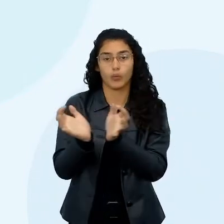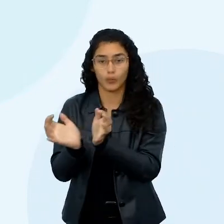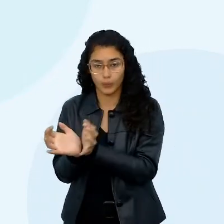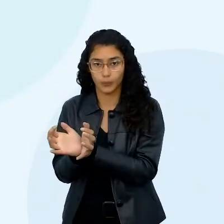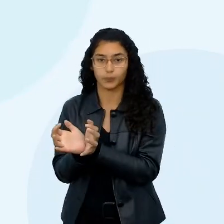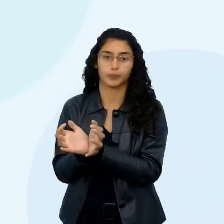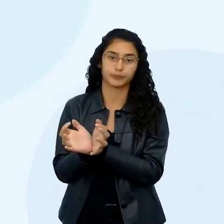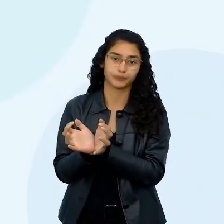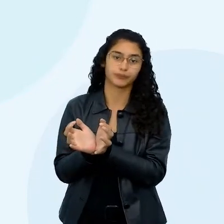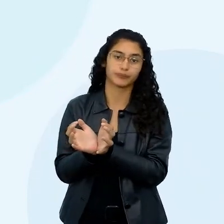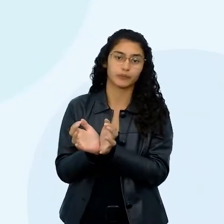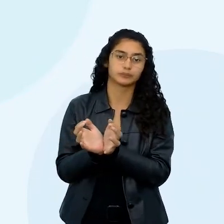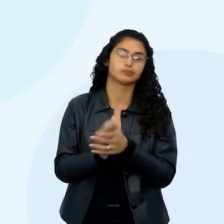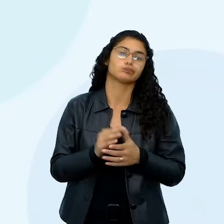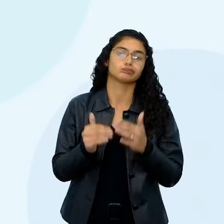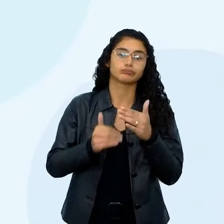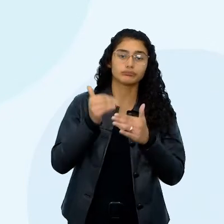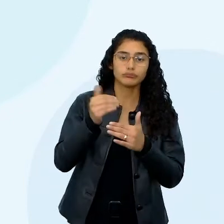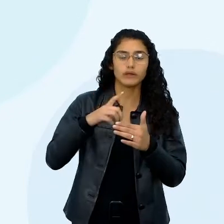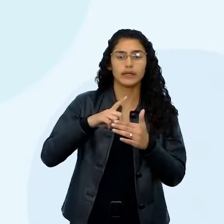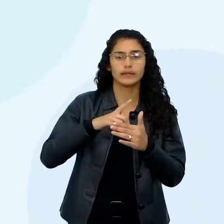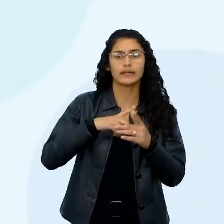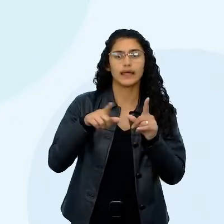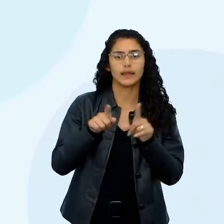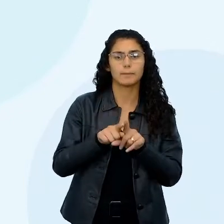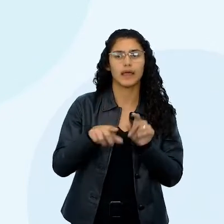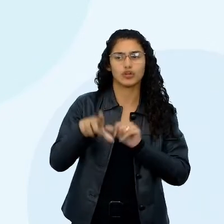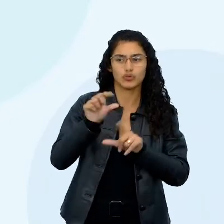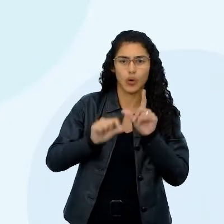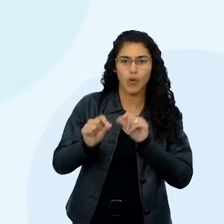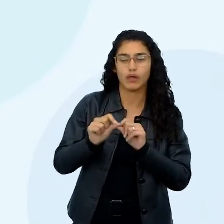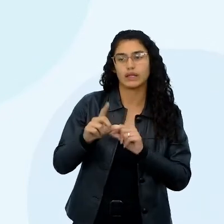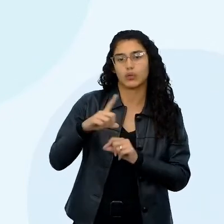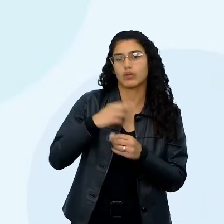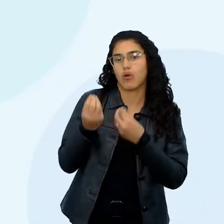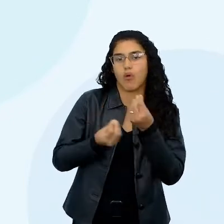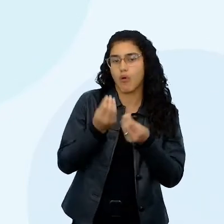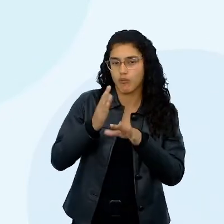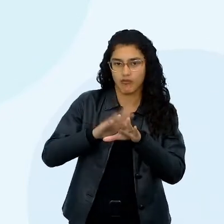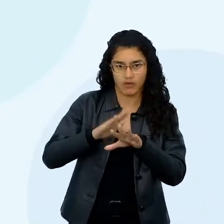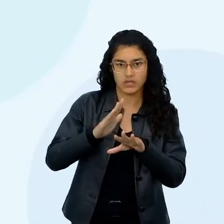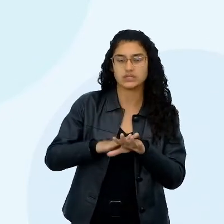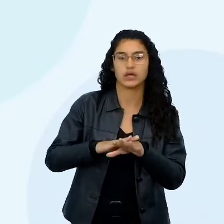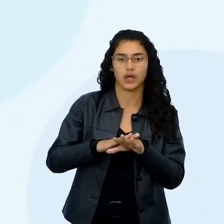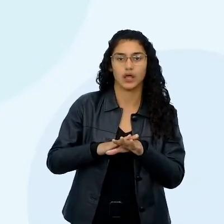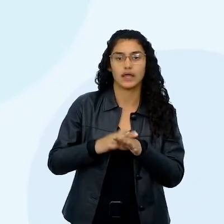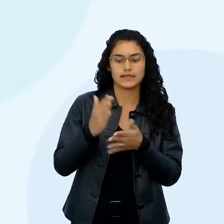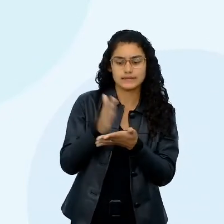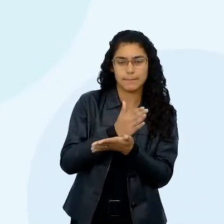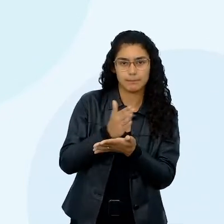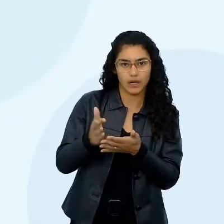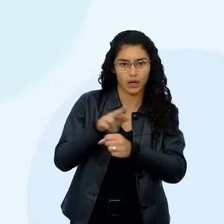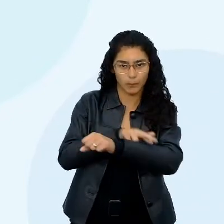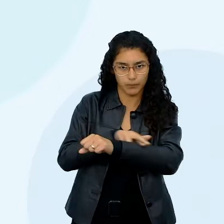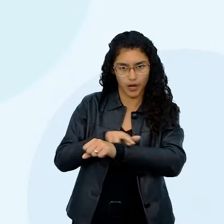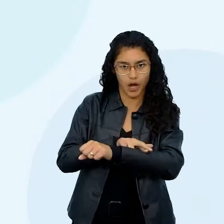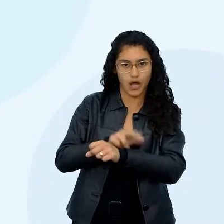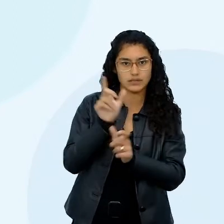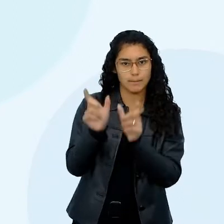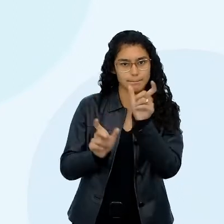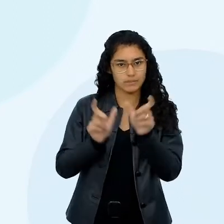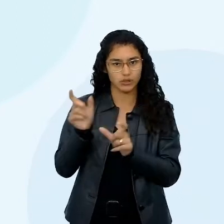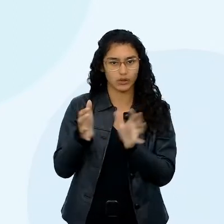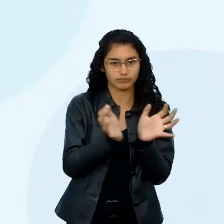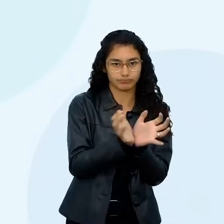indivíduos a partir de poucas evidências, né, mas de fato classificando essas pessoas em raças, né, através